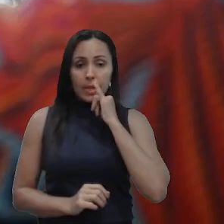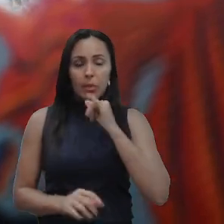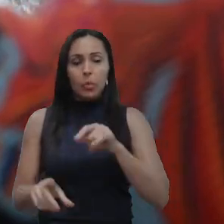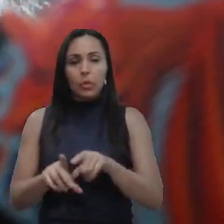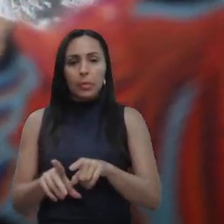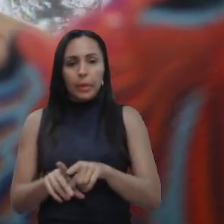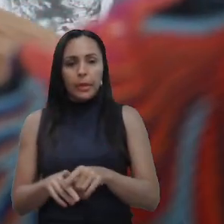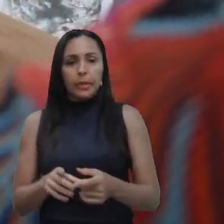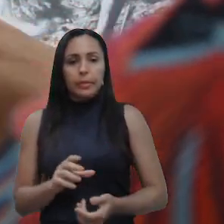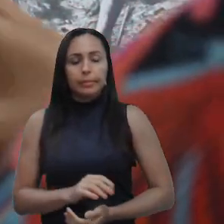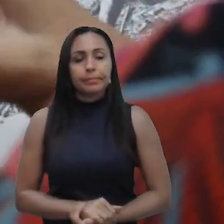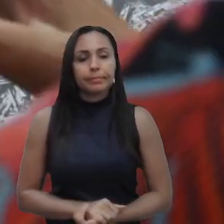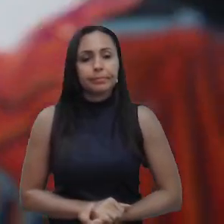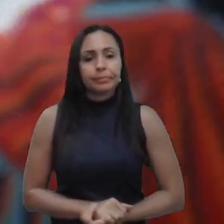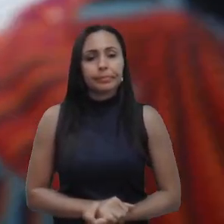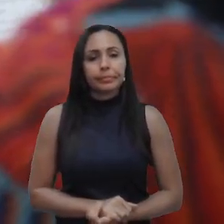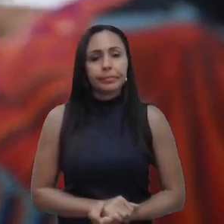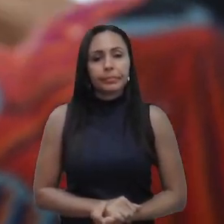grid modular.